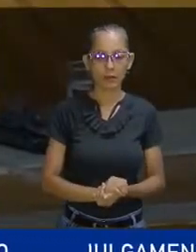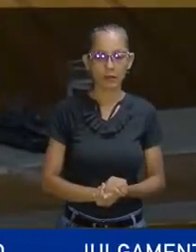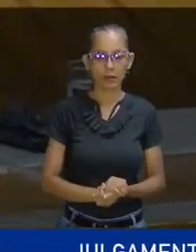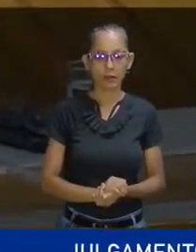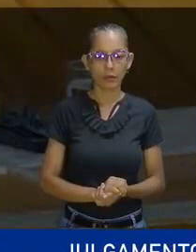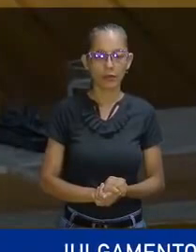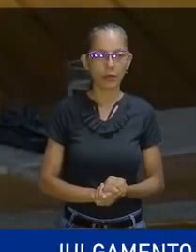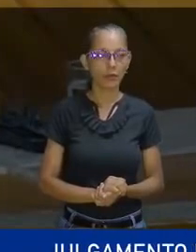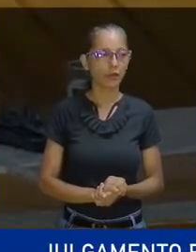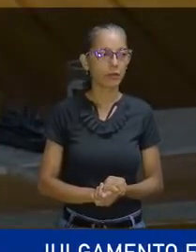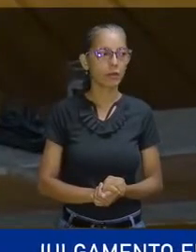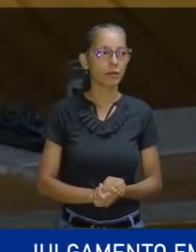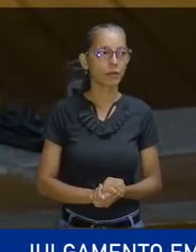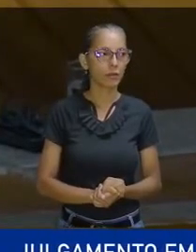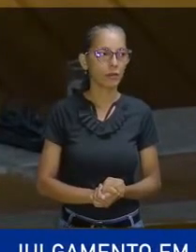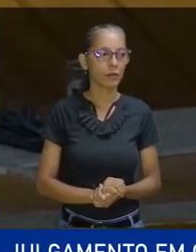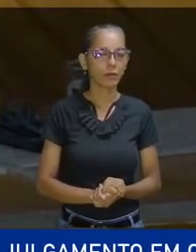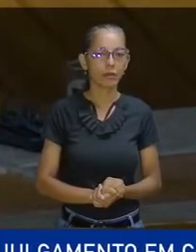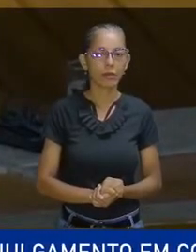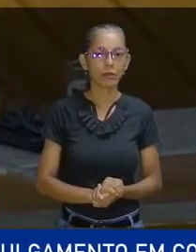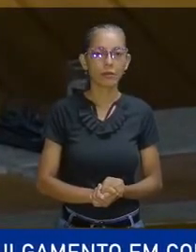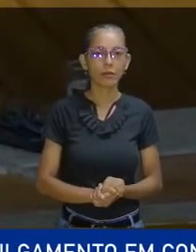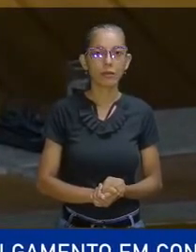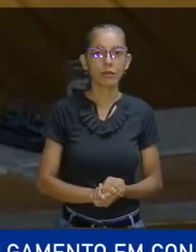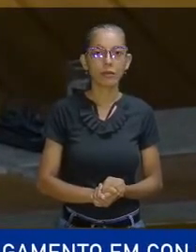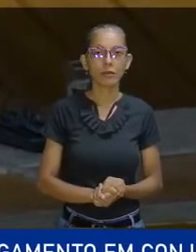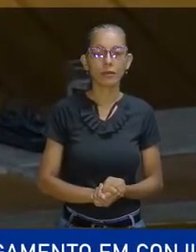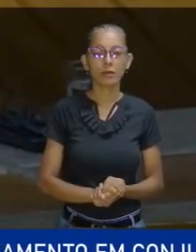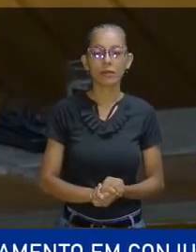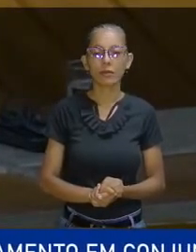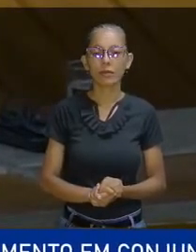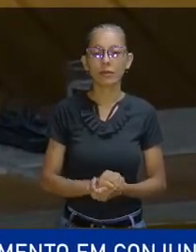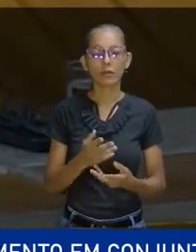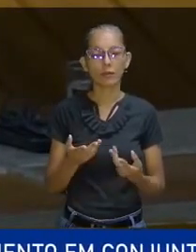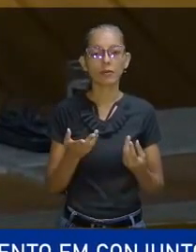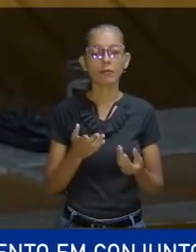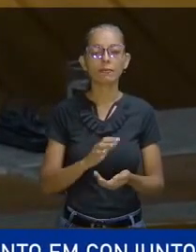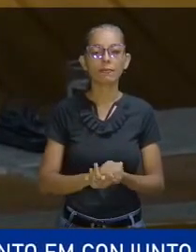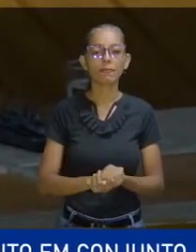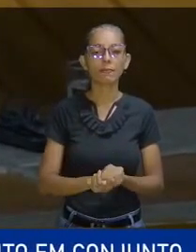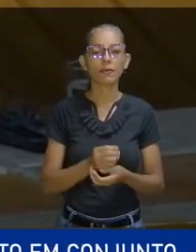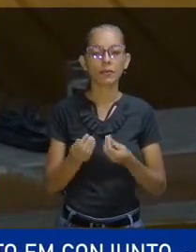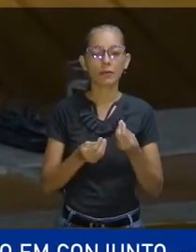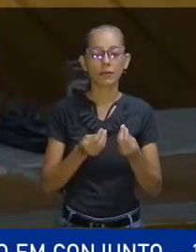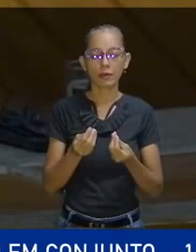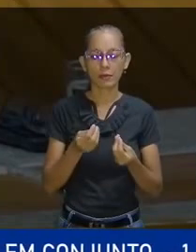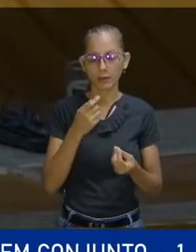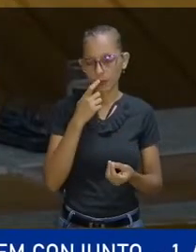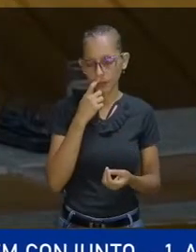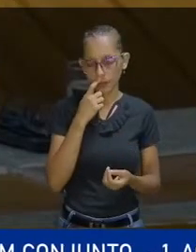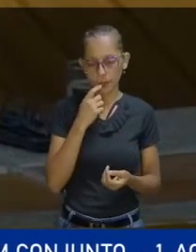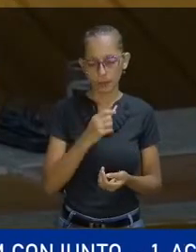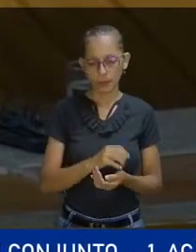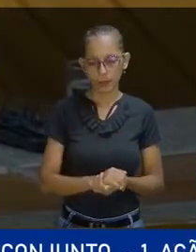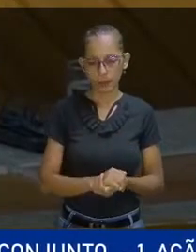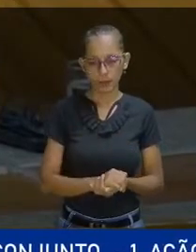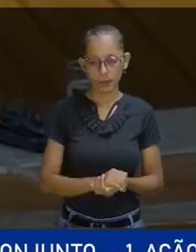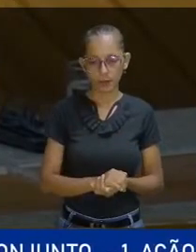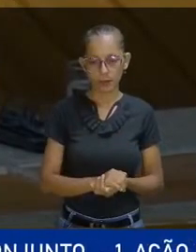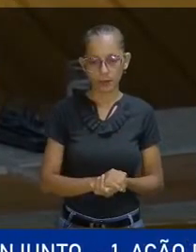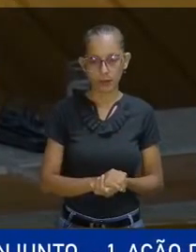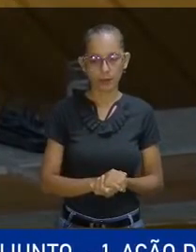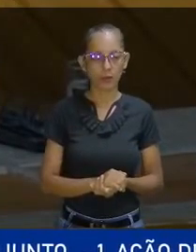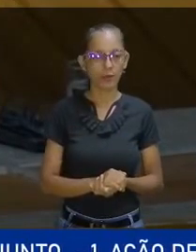senhora Procuradora Regional. Foco no juiz de direito Paulo Madeira. De pele clara, cabelos grisalhos, com a barba parcialmente